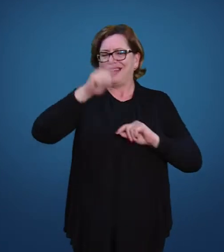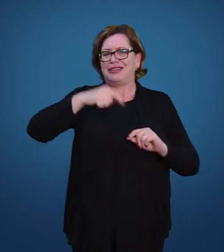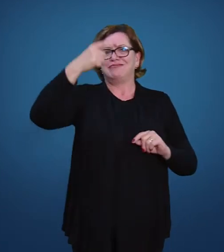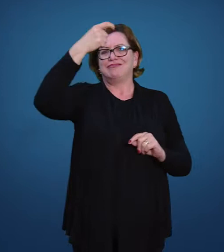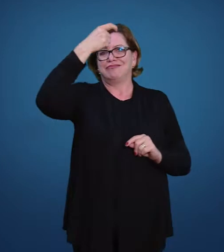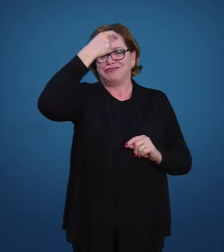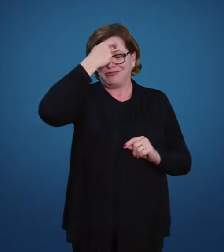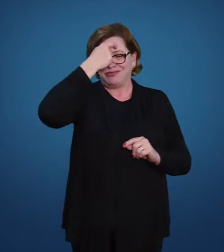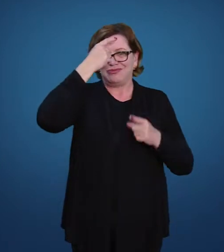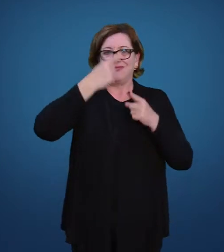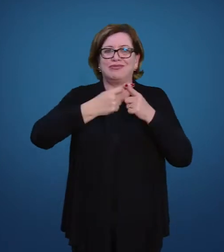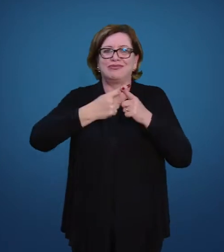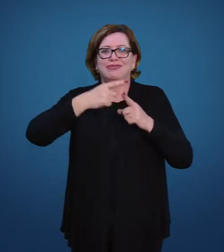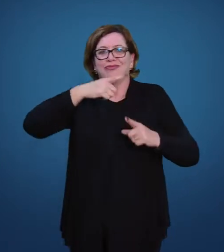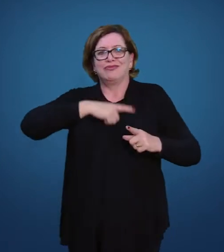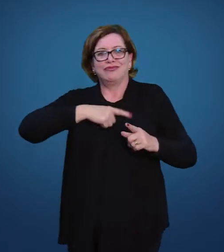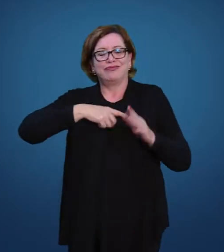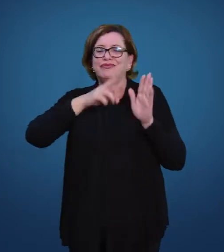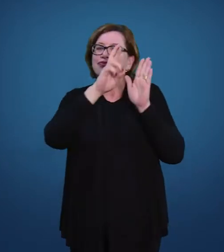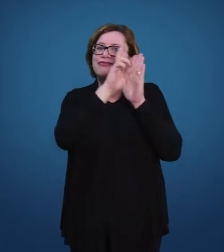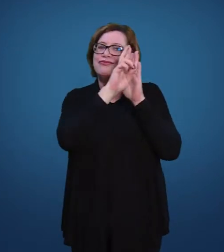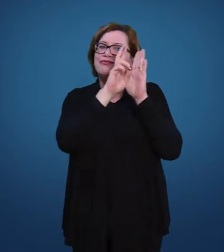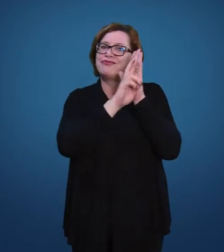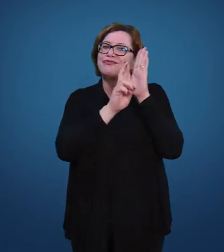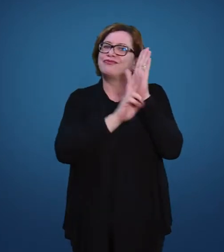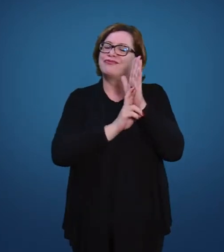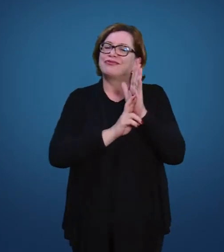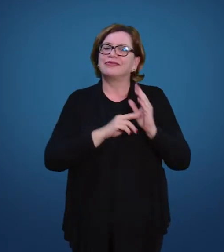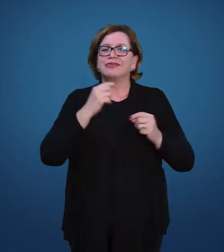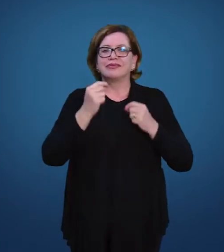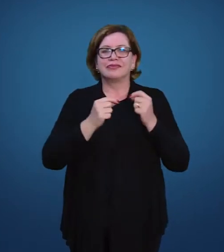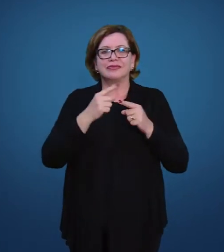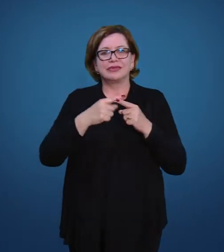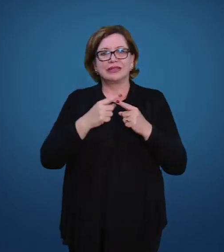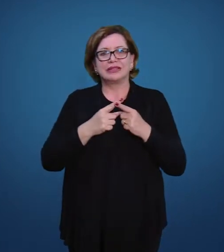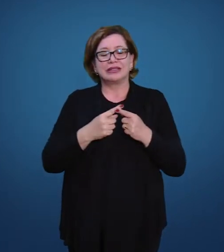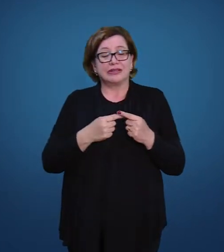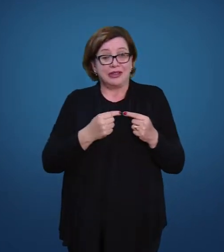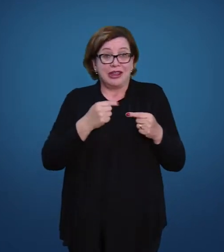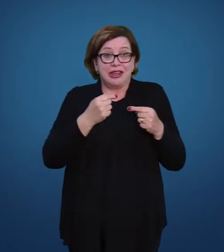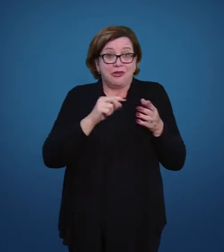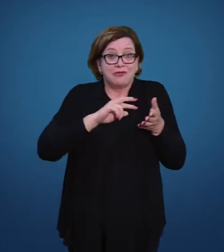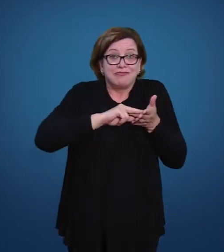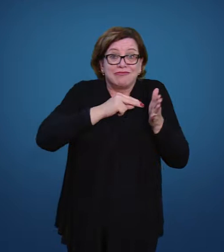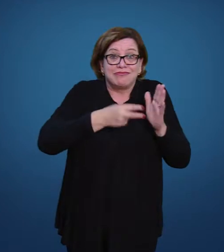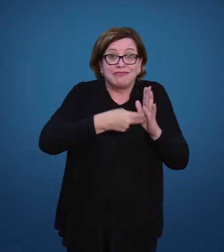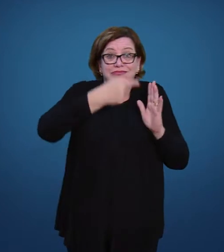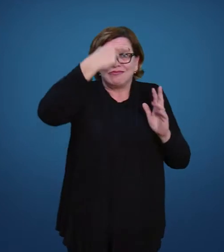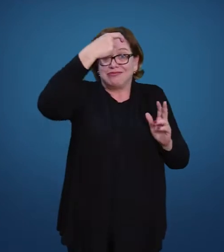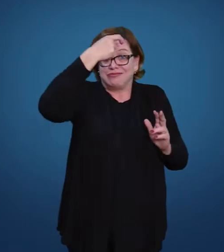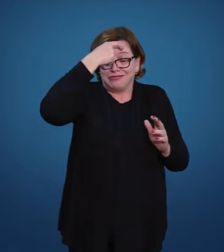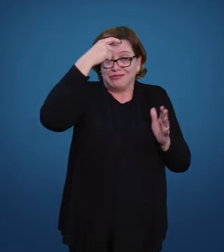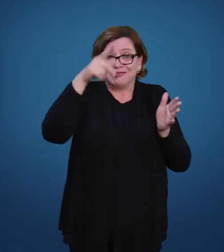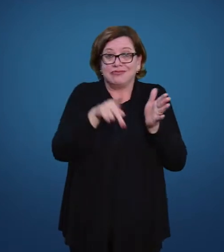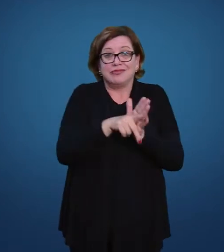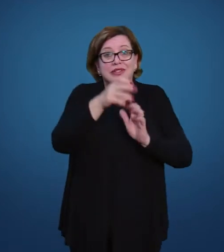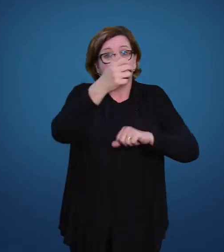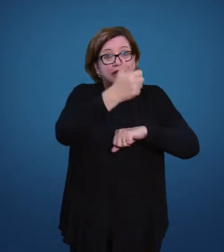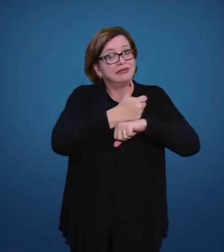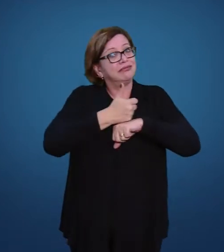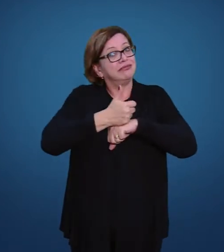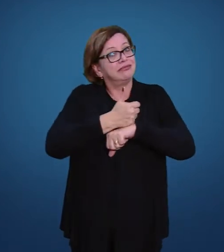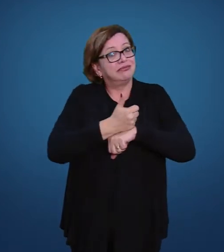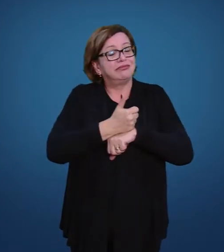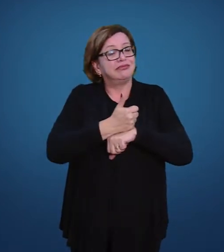para serem seguidos, isso significa aquilo que vai ser considerado moral dentro da profissão e aquilo que vai ser considerado